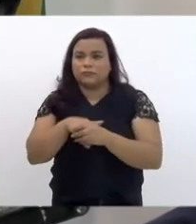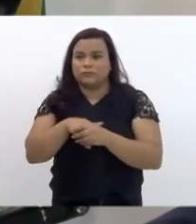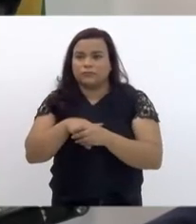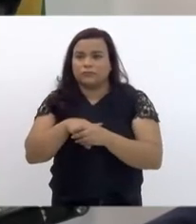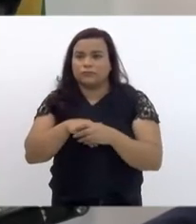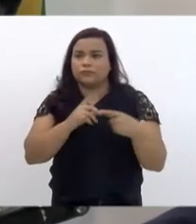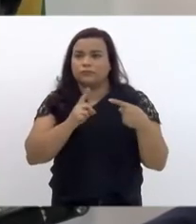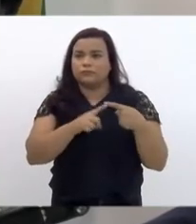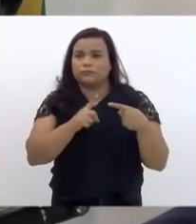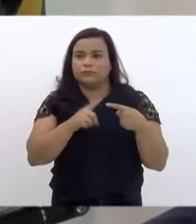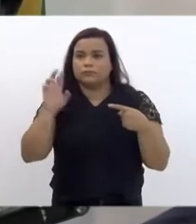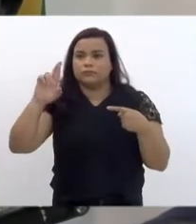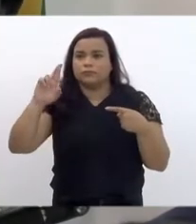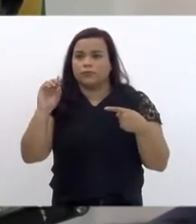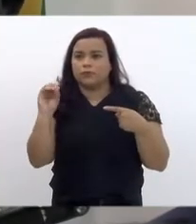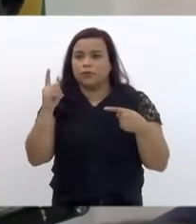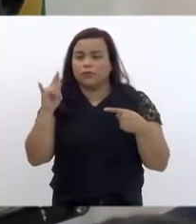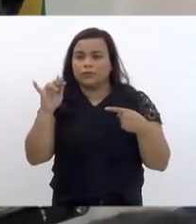deputado Rodrigo Amorim.